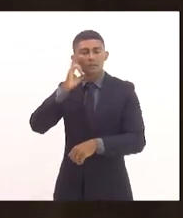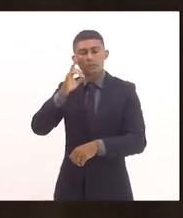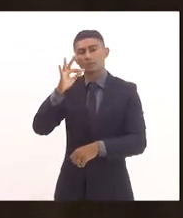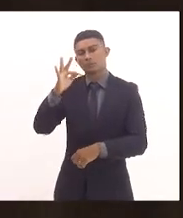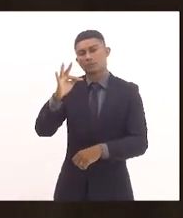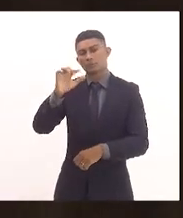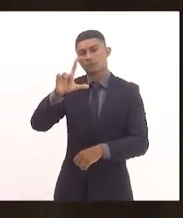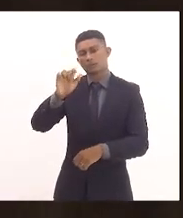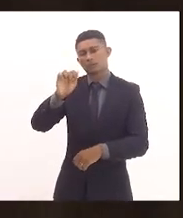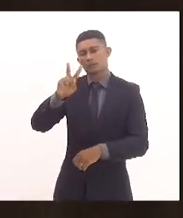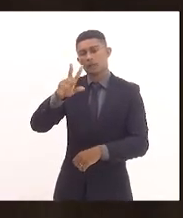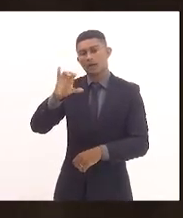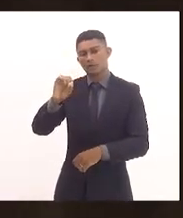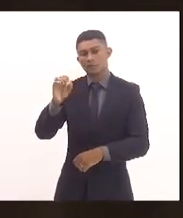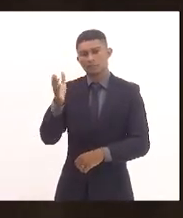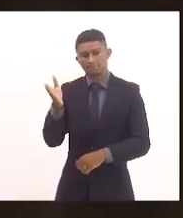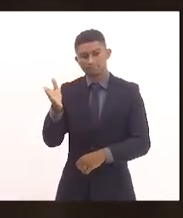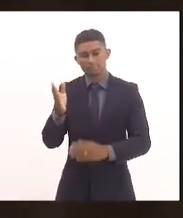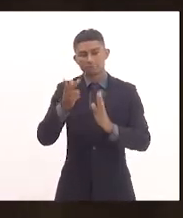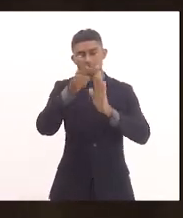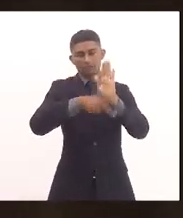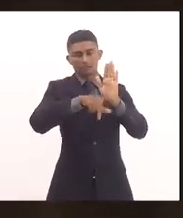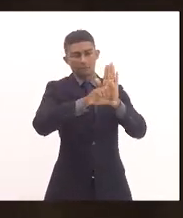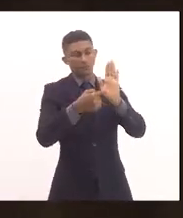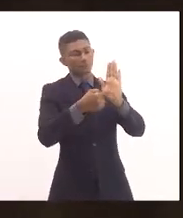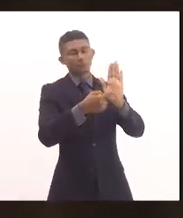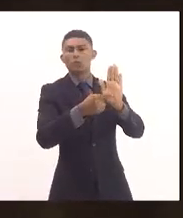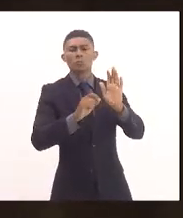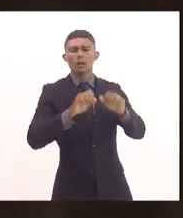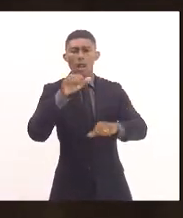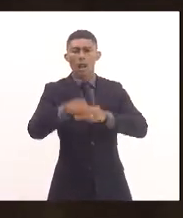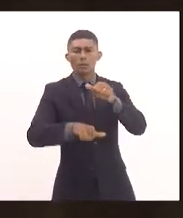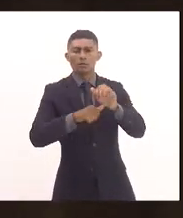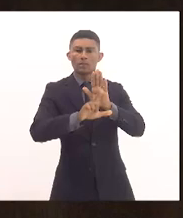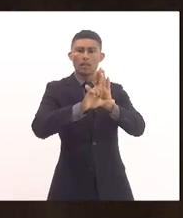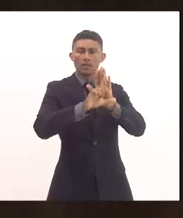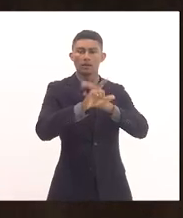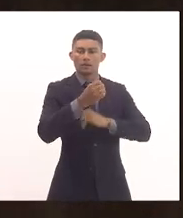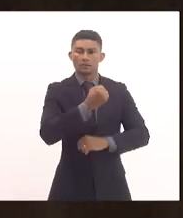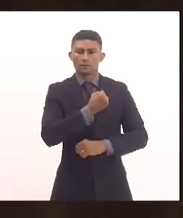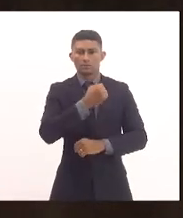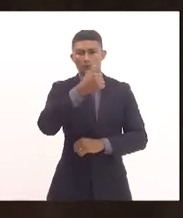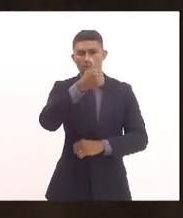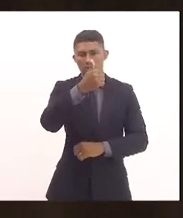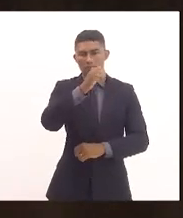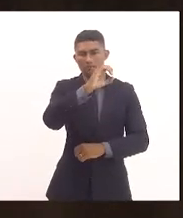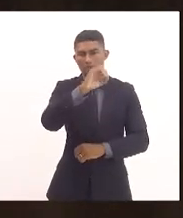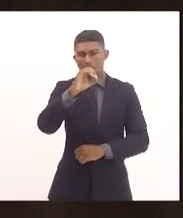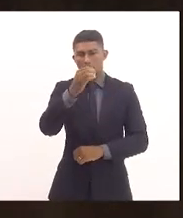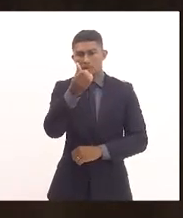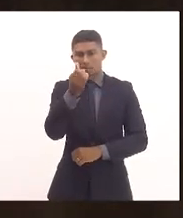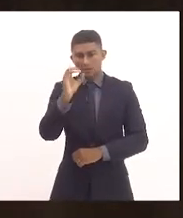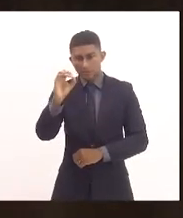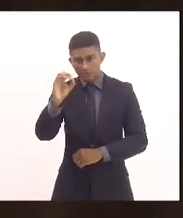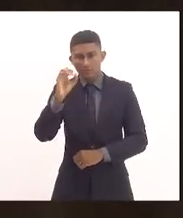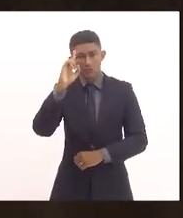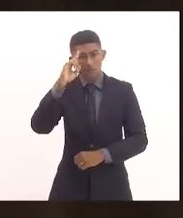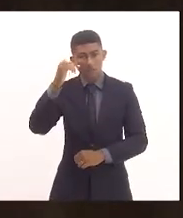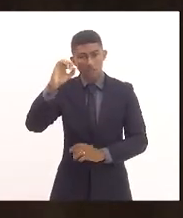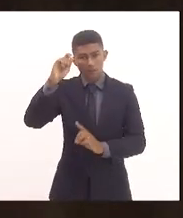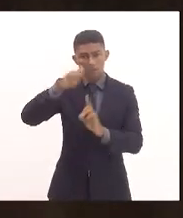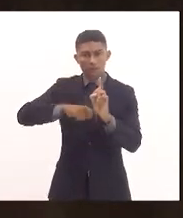Flávio Serafini, que altera a Lei 1060, de 10 de novembro de